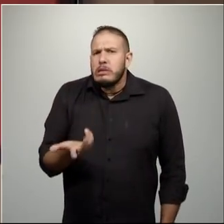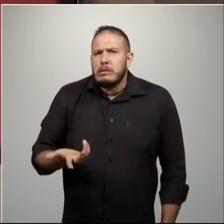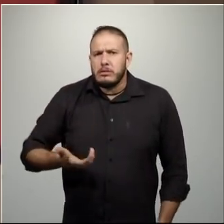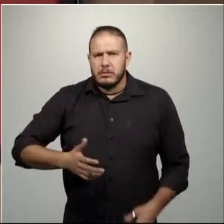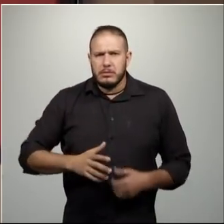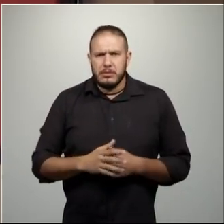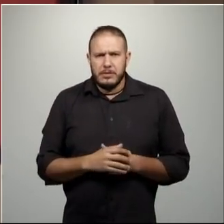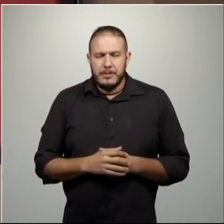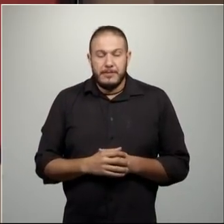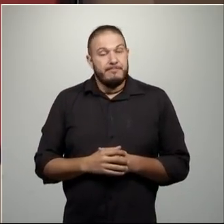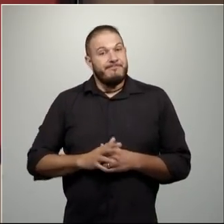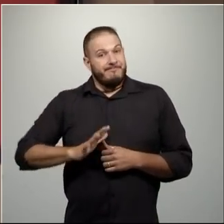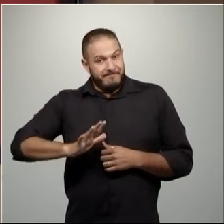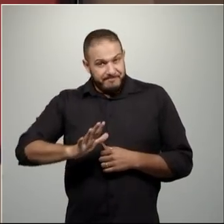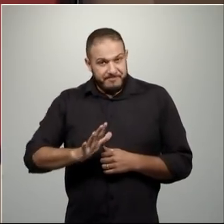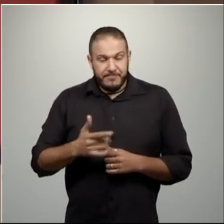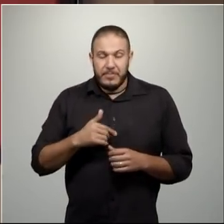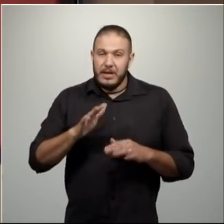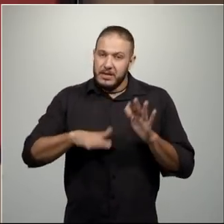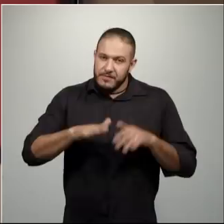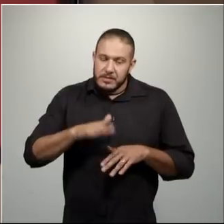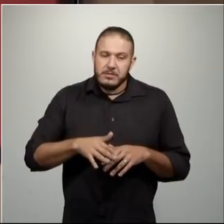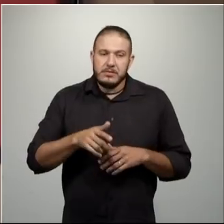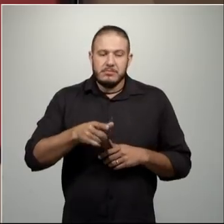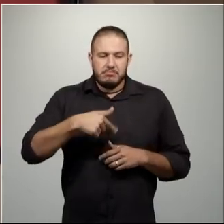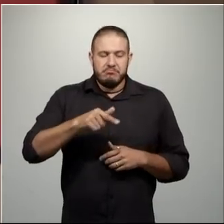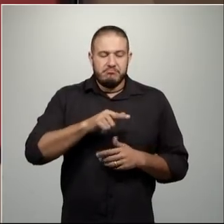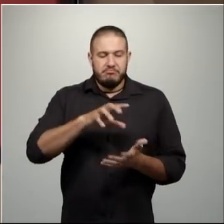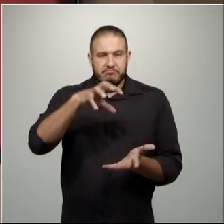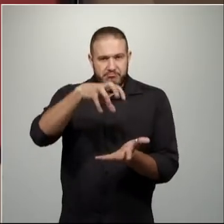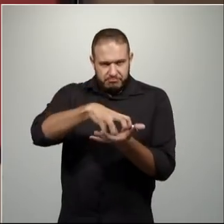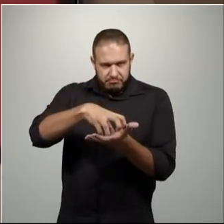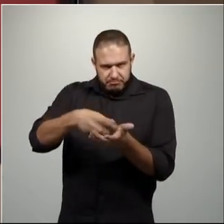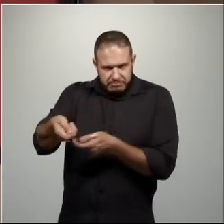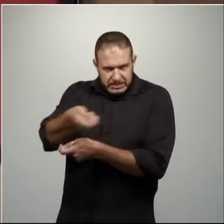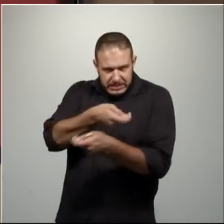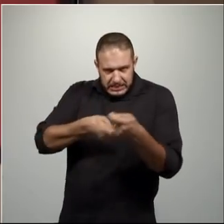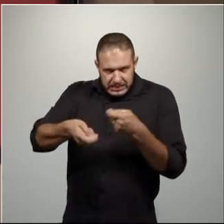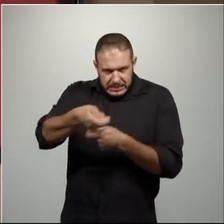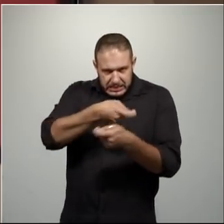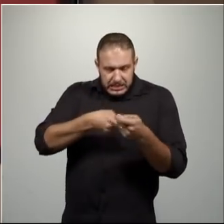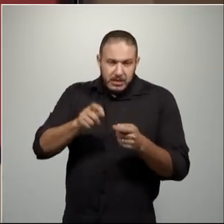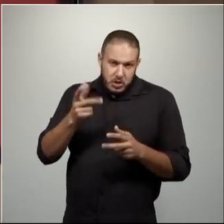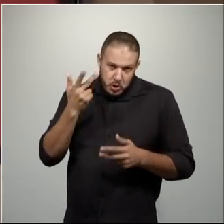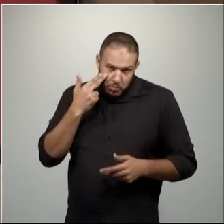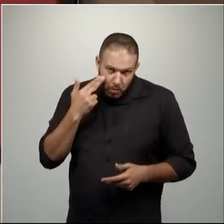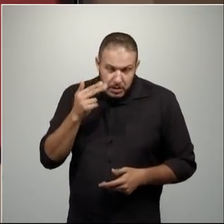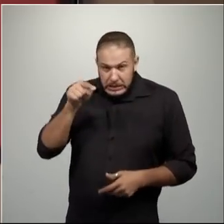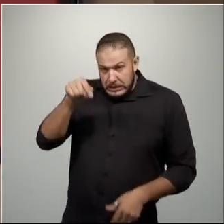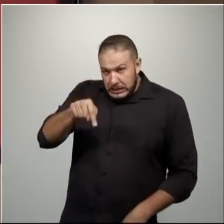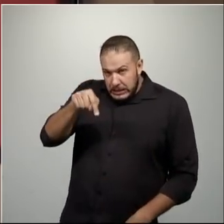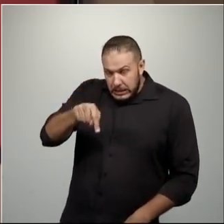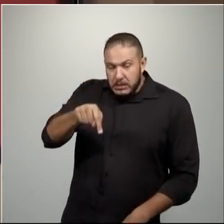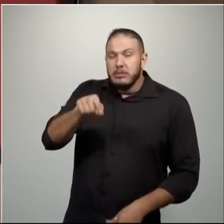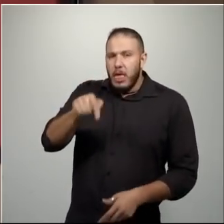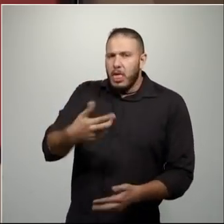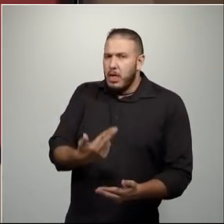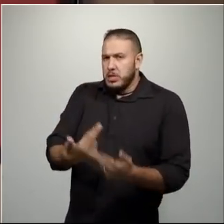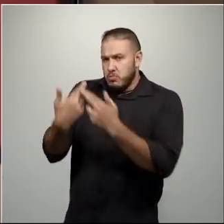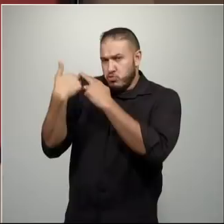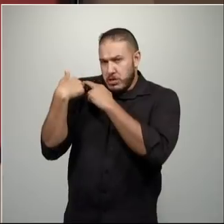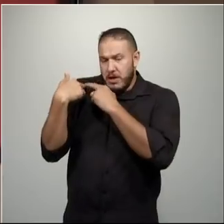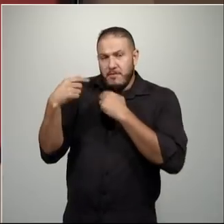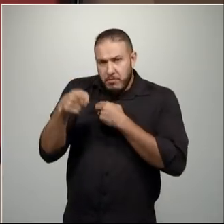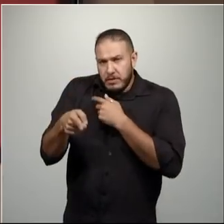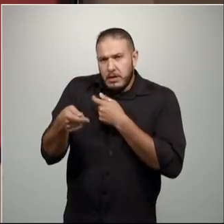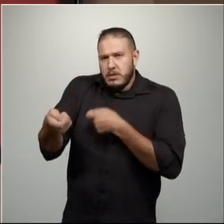então a sex tim diz são as entidades noite responsáveis por fazer essa